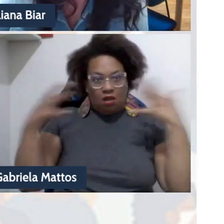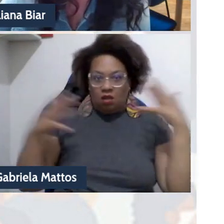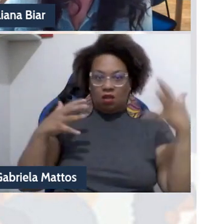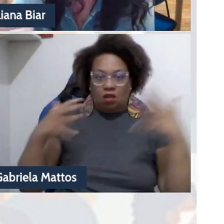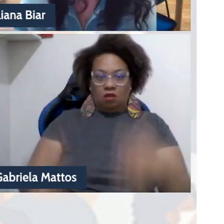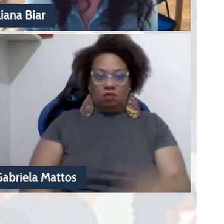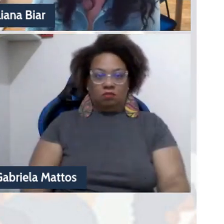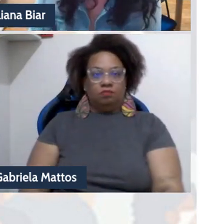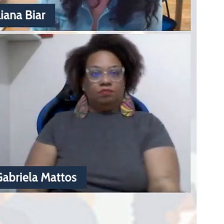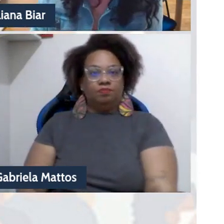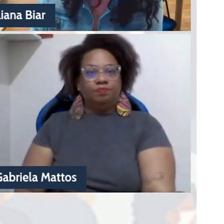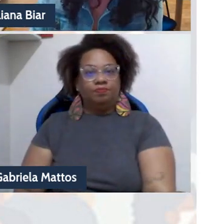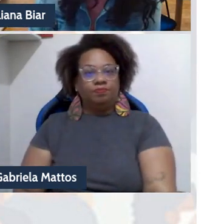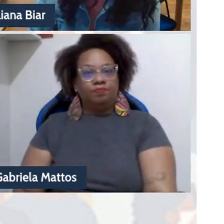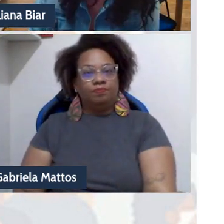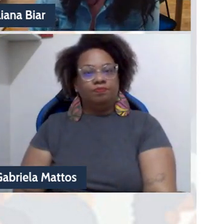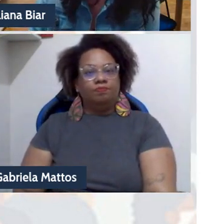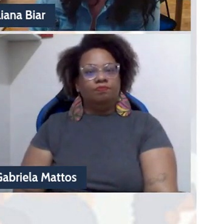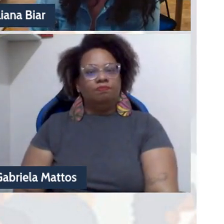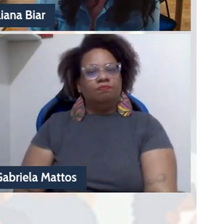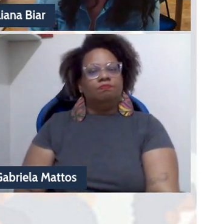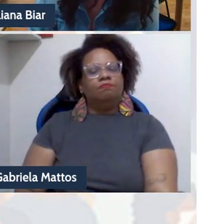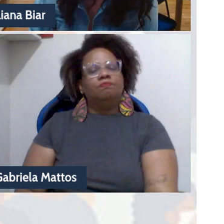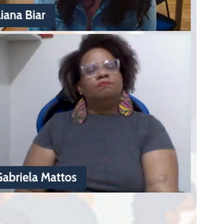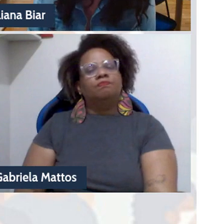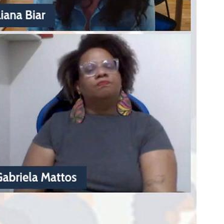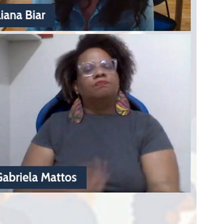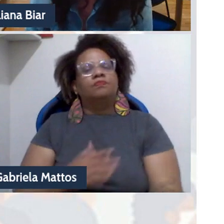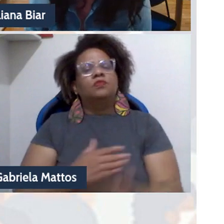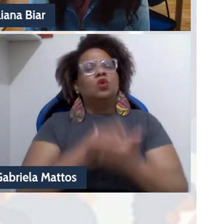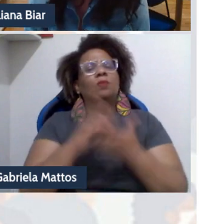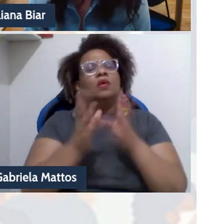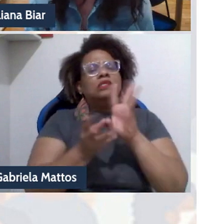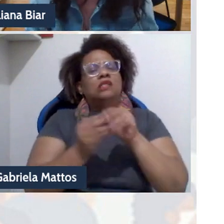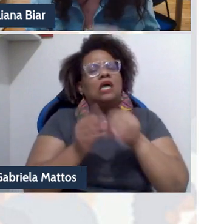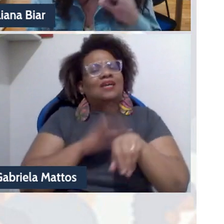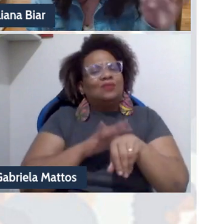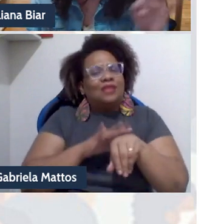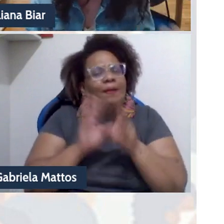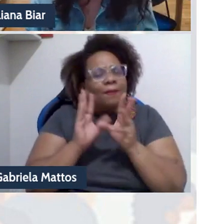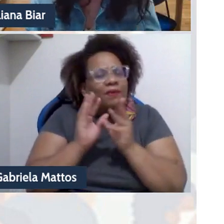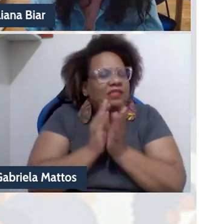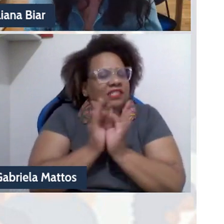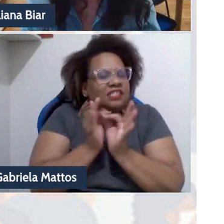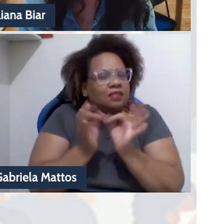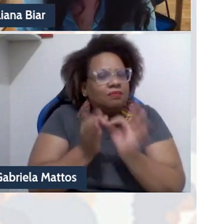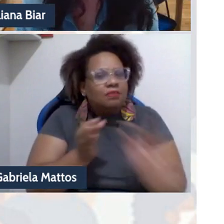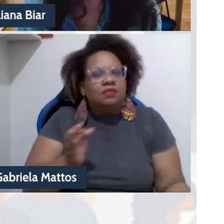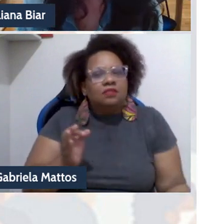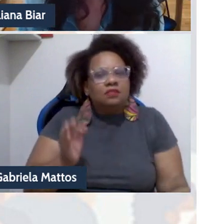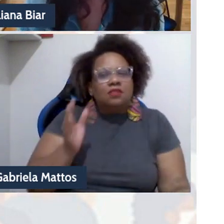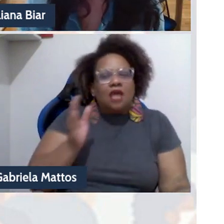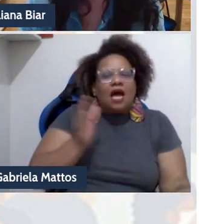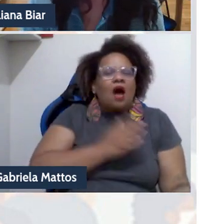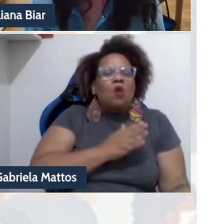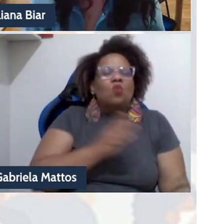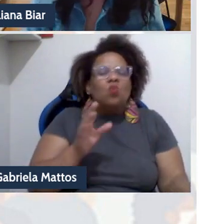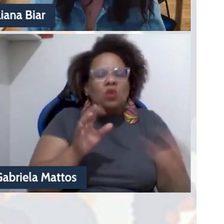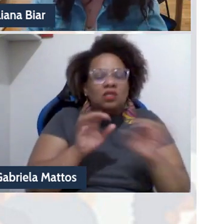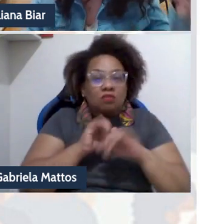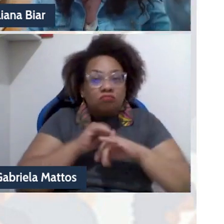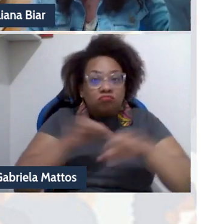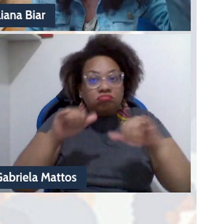Como eu disse, a análise é preliminar e, somado a isso, o tempo é curto. Então, eu vou sublinhar algumas coisas aqui que eu gostaria que